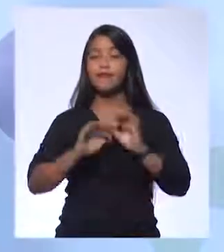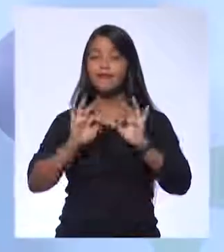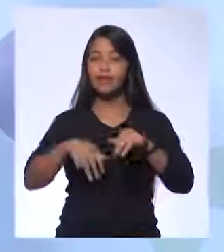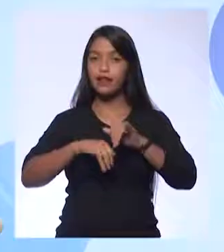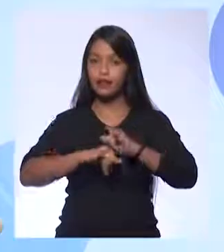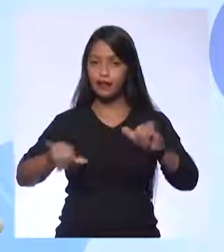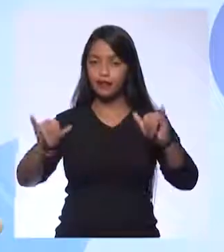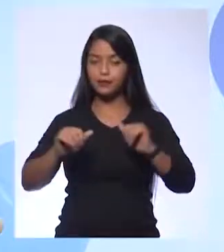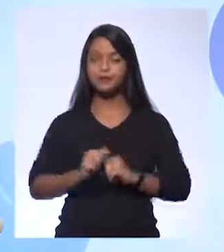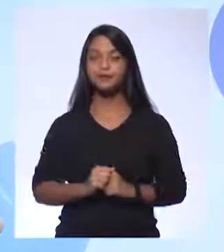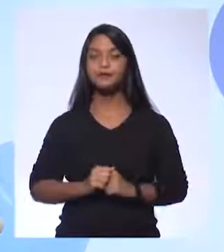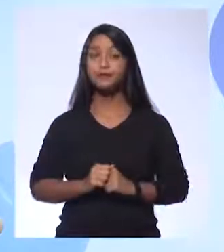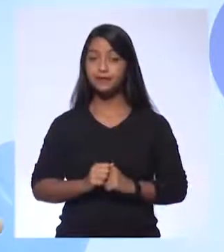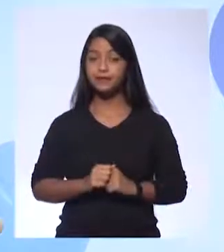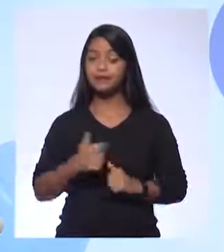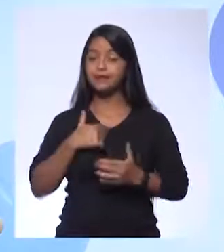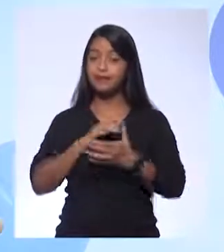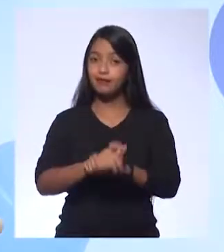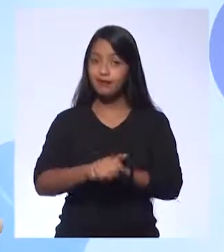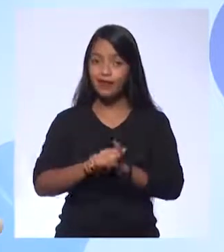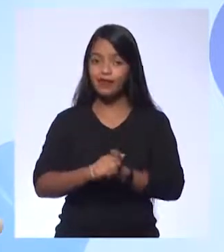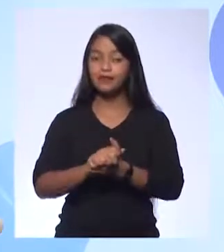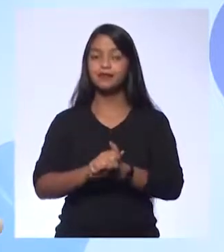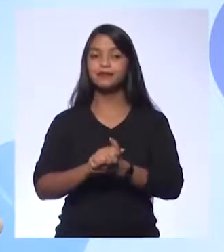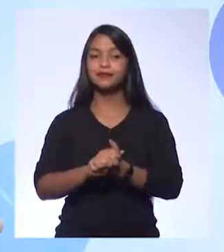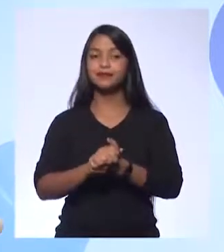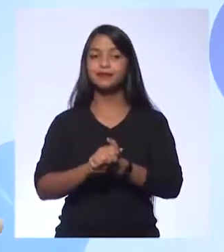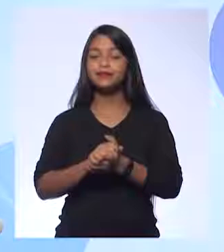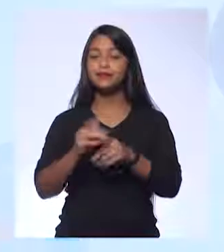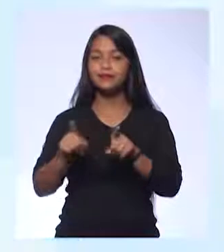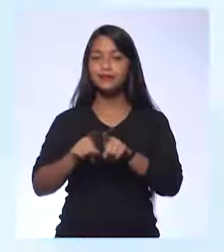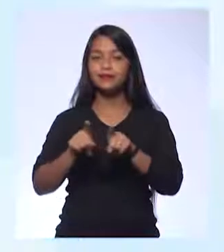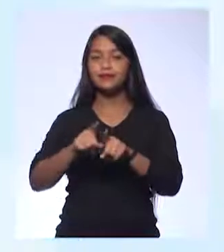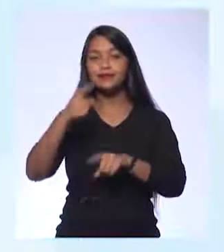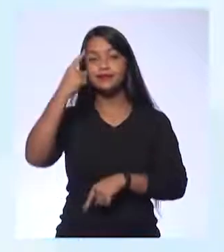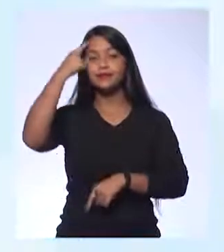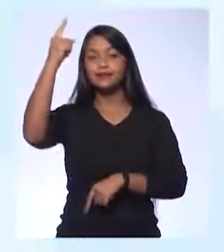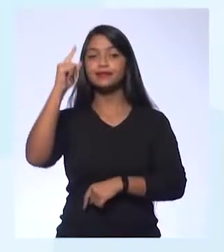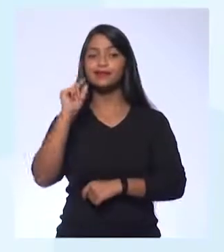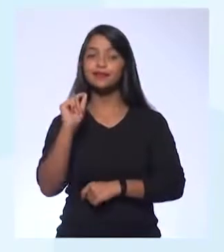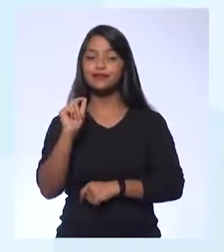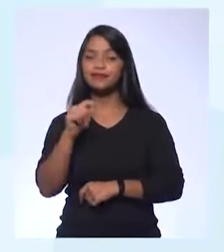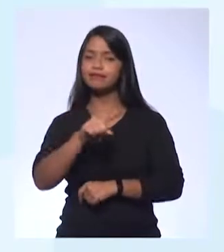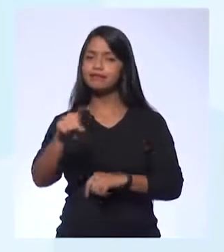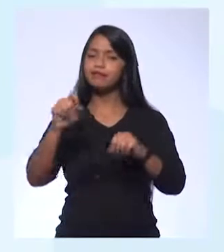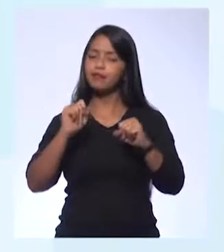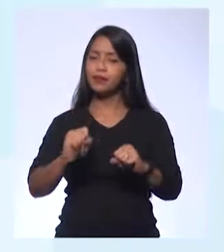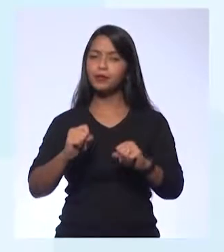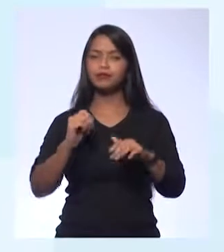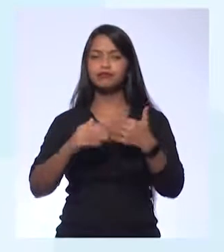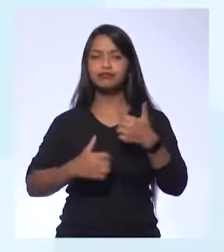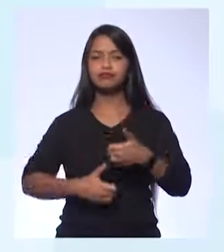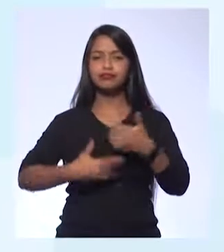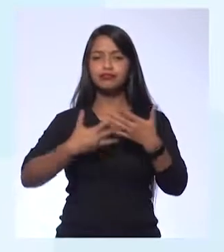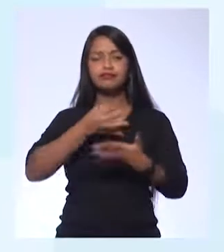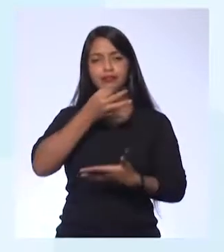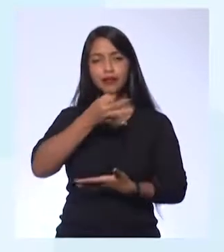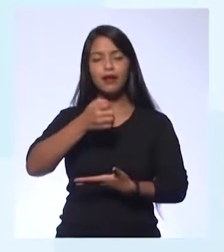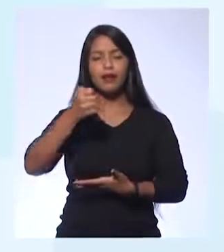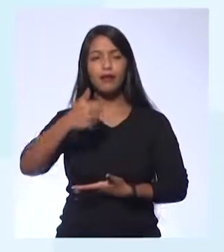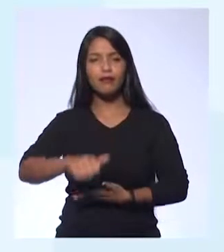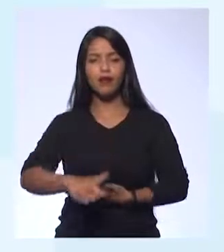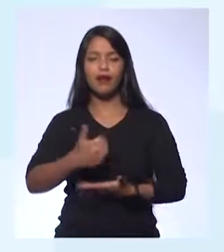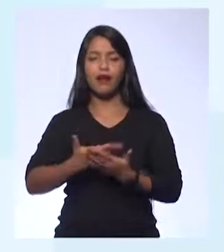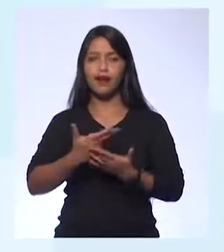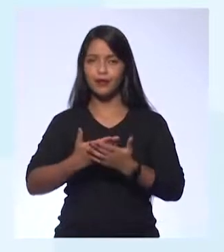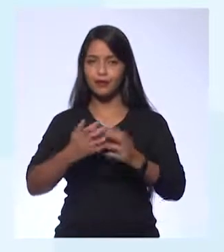final. Deixar aqui os meus cumprimentos e lembrar vocês que pode dizer o que vocês acharam da aula aqui, expressando aí as